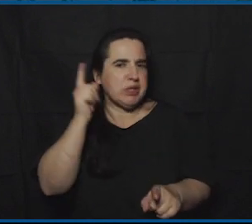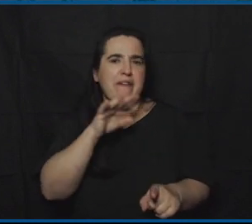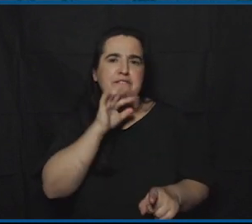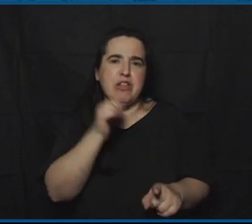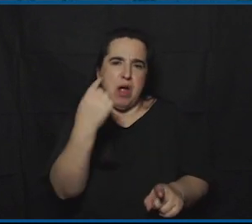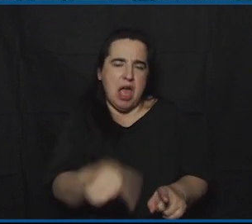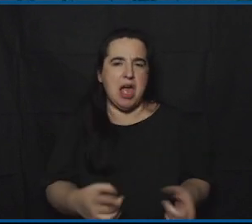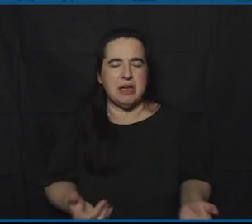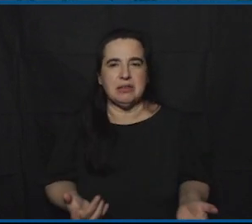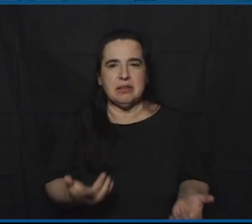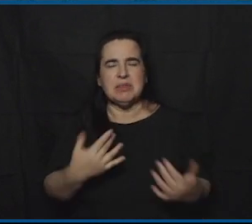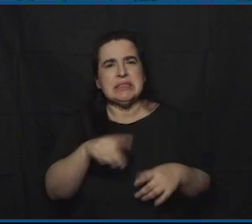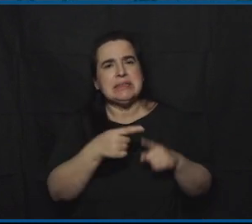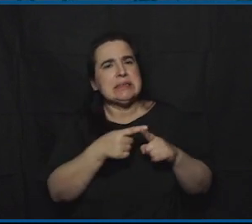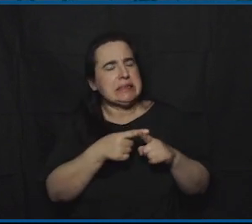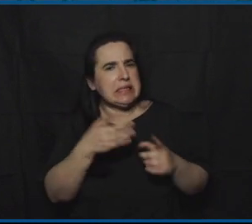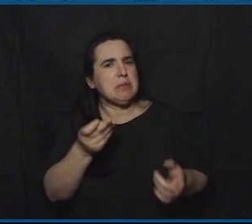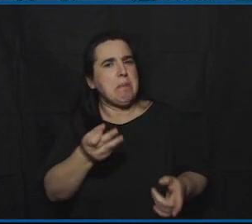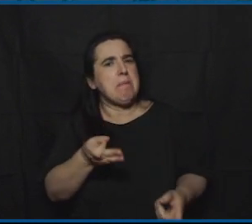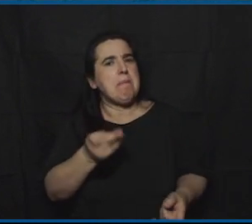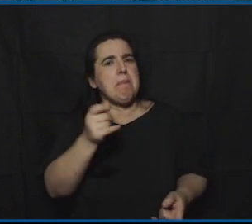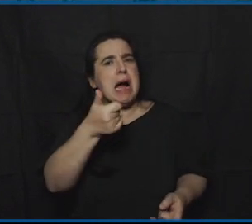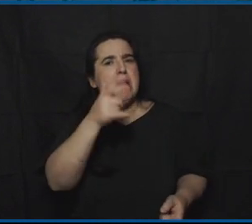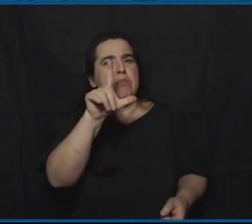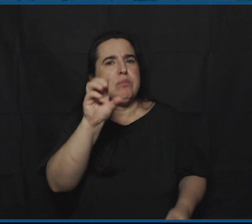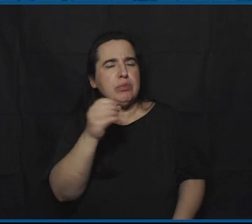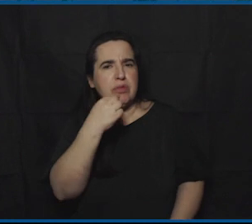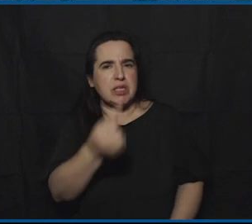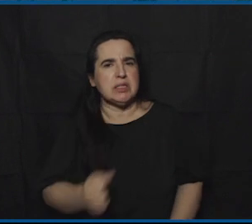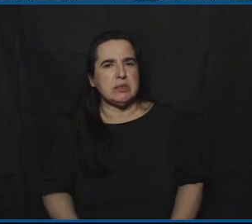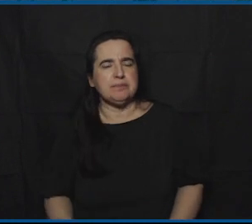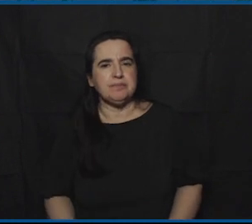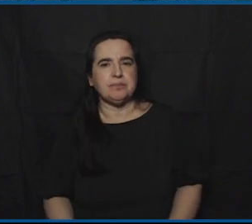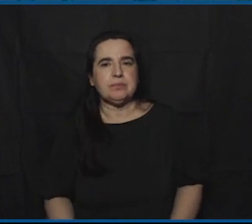Mas é interessante que o Pablo disse uma coisa muito, muito